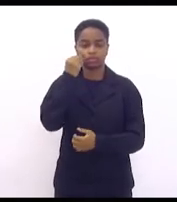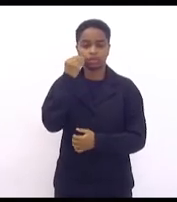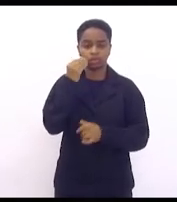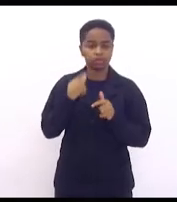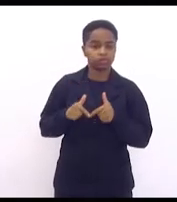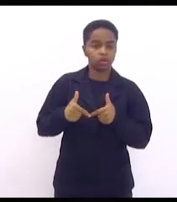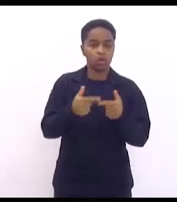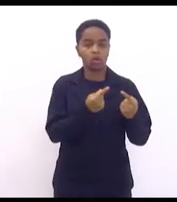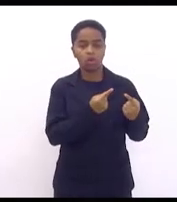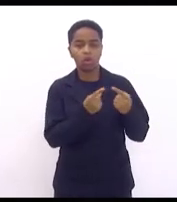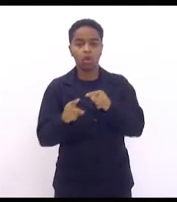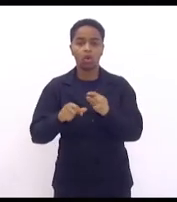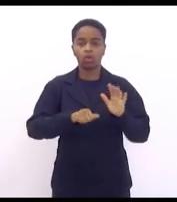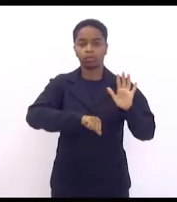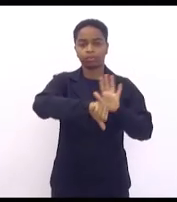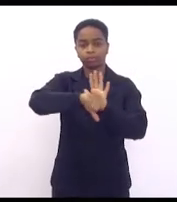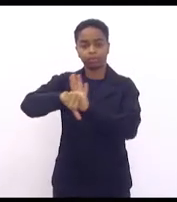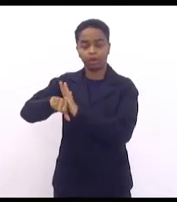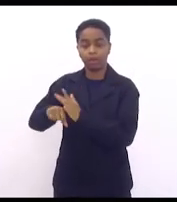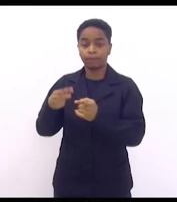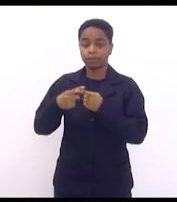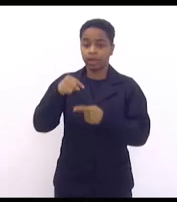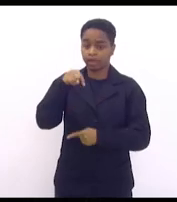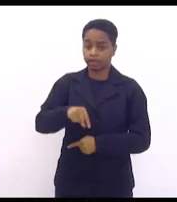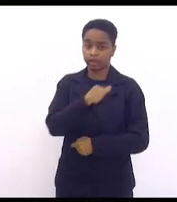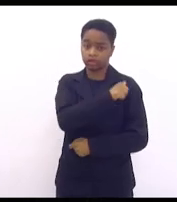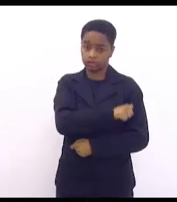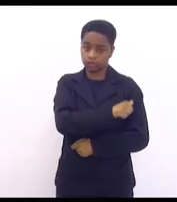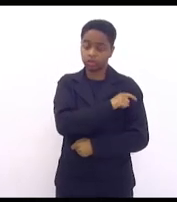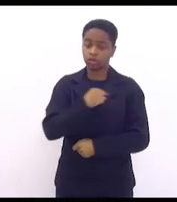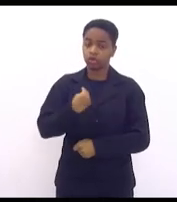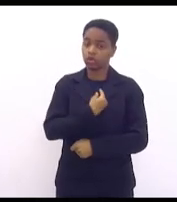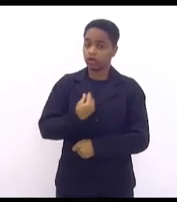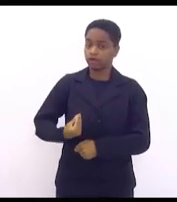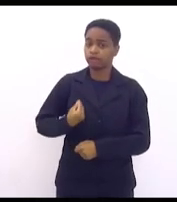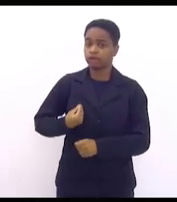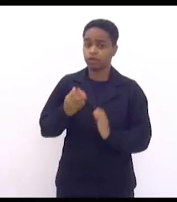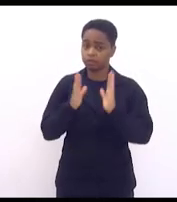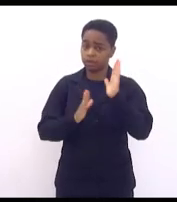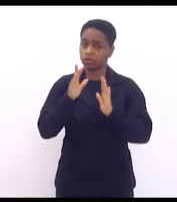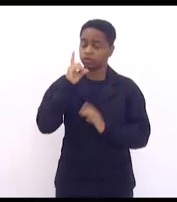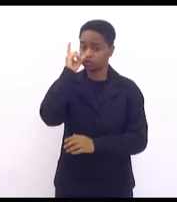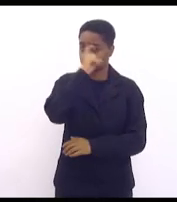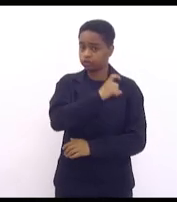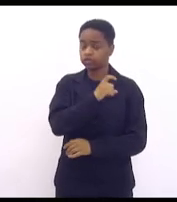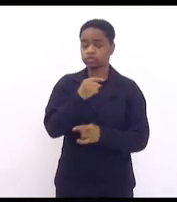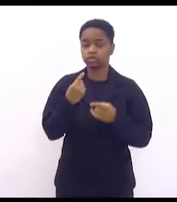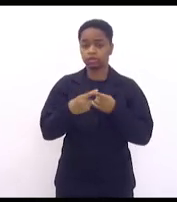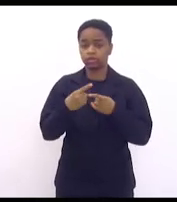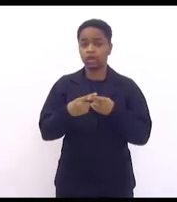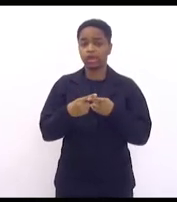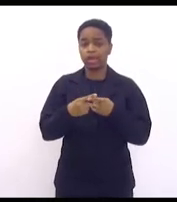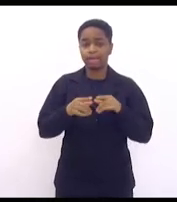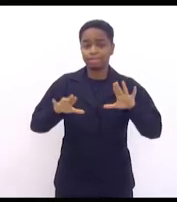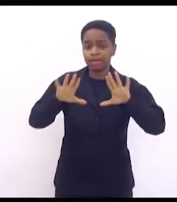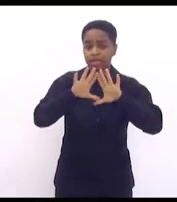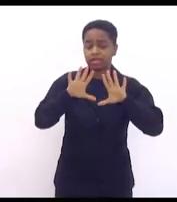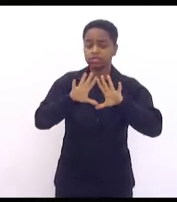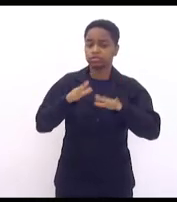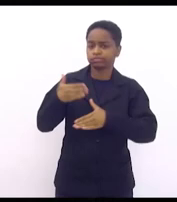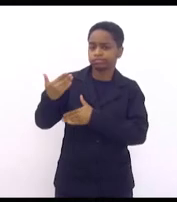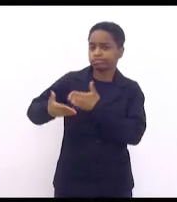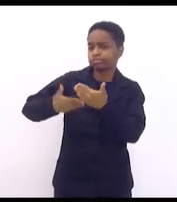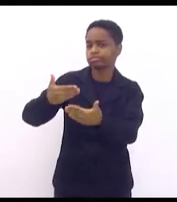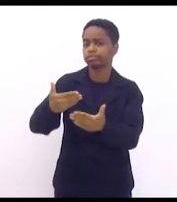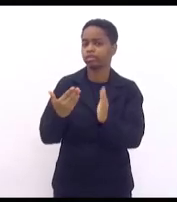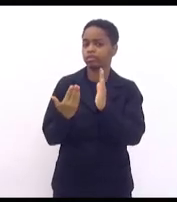combate à criminalidade. O Estado do Rio de Janeiro está vivenciando um momento dramático com o fortalecimento das milícias. E as